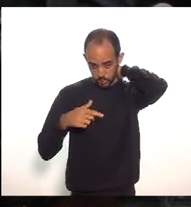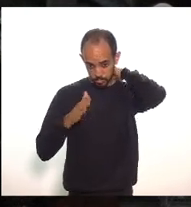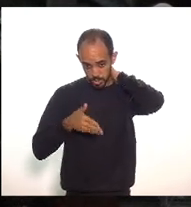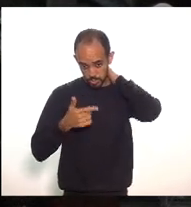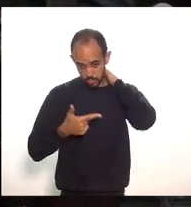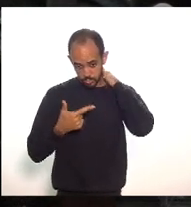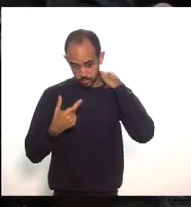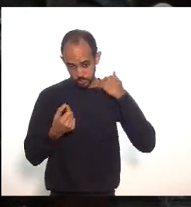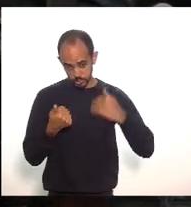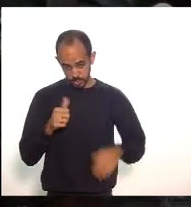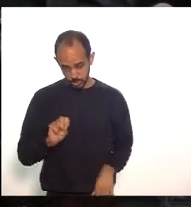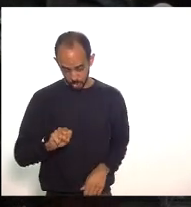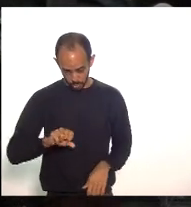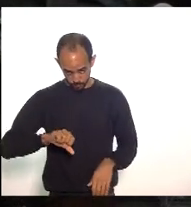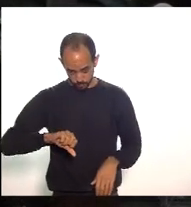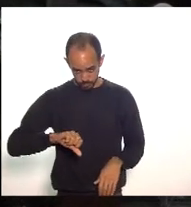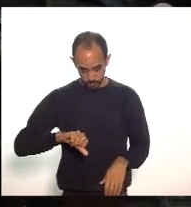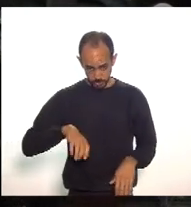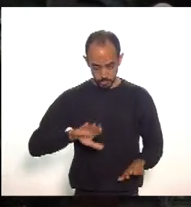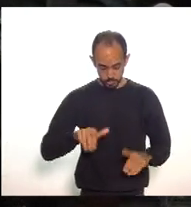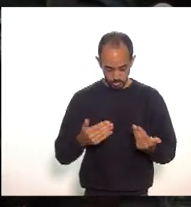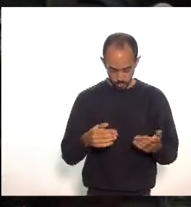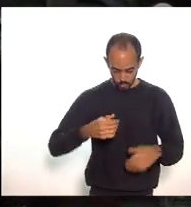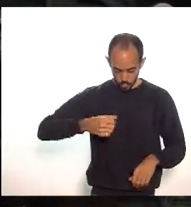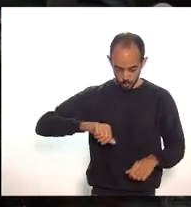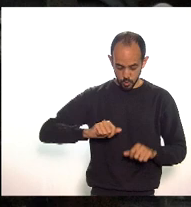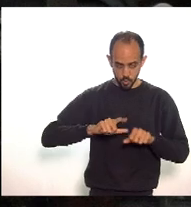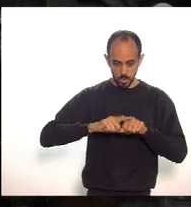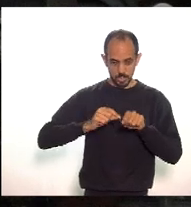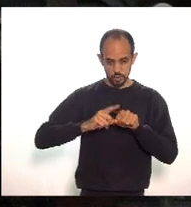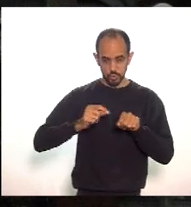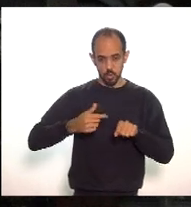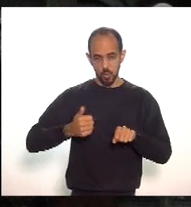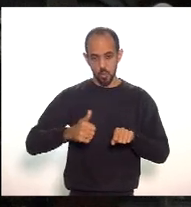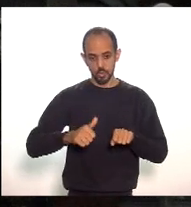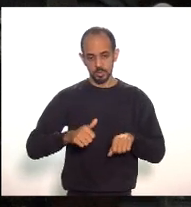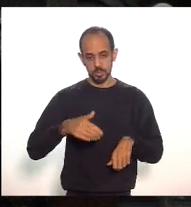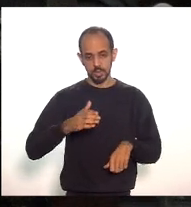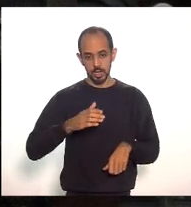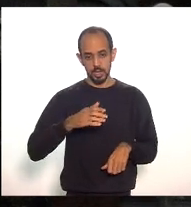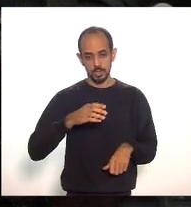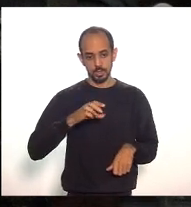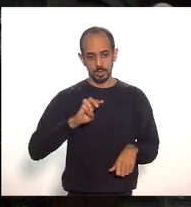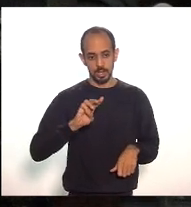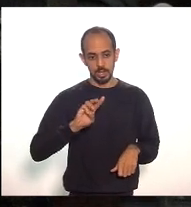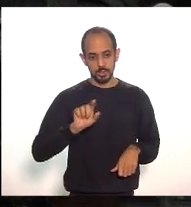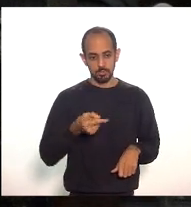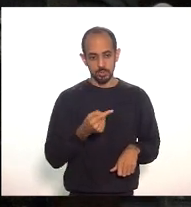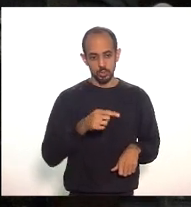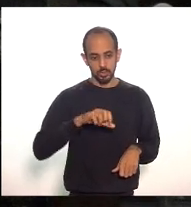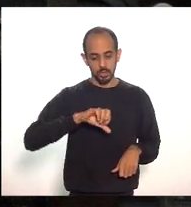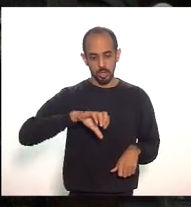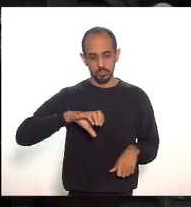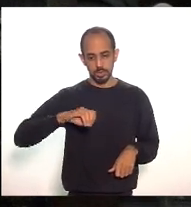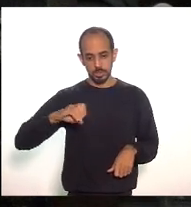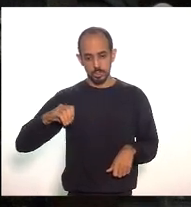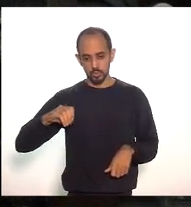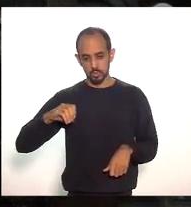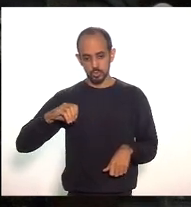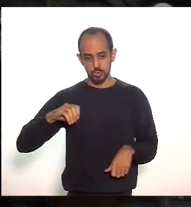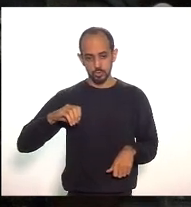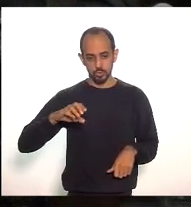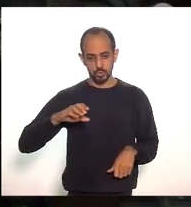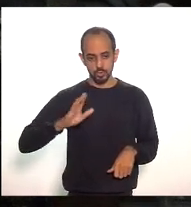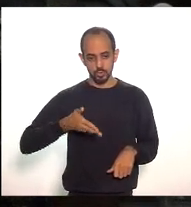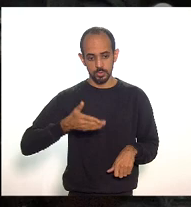1º do artigo 11 da lei 3.919 de julho de 2002 passa a vigorar